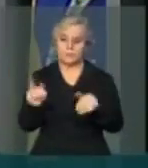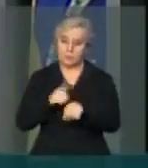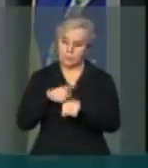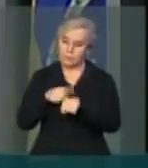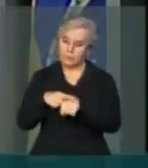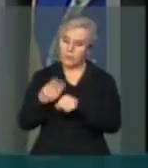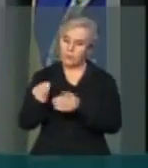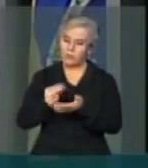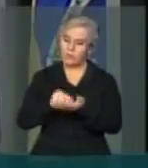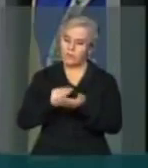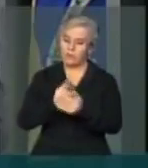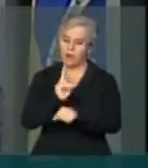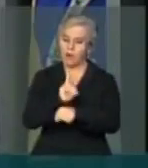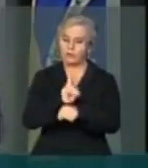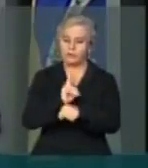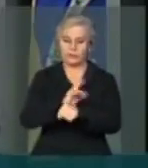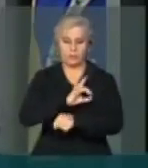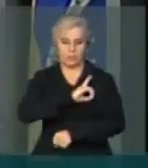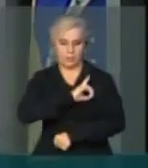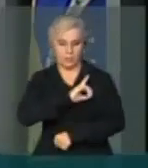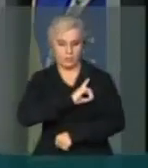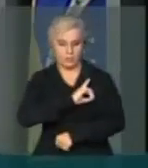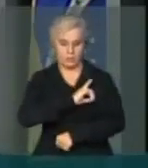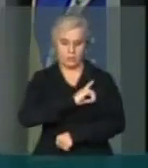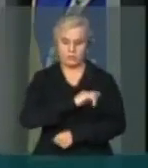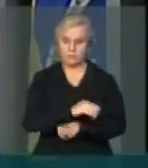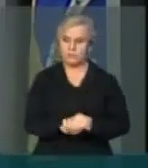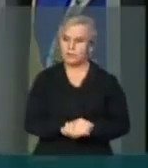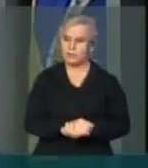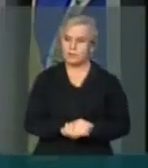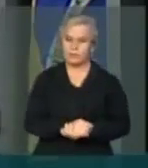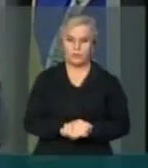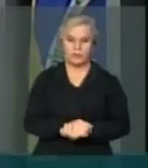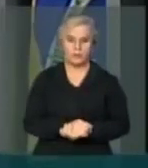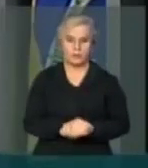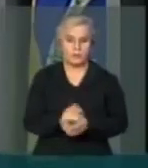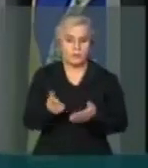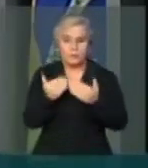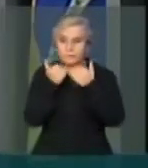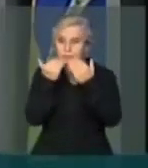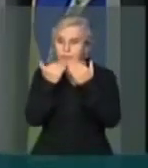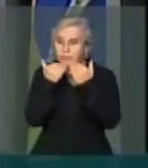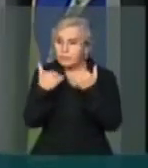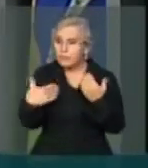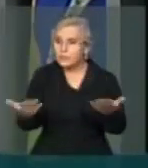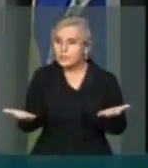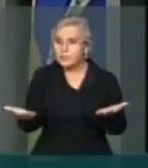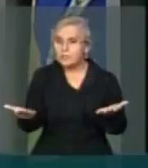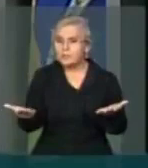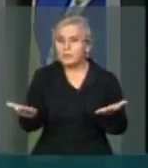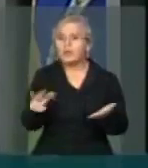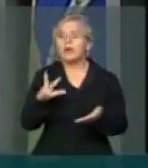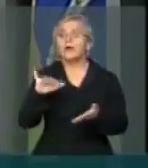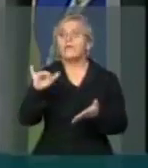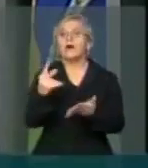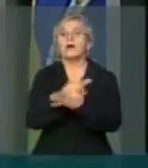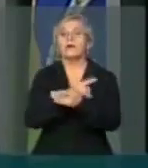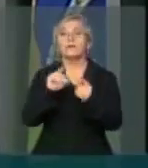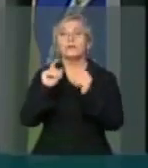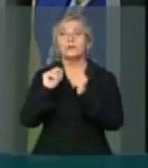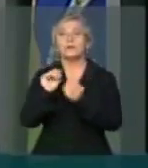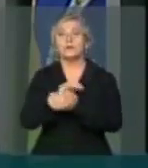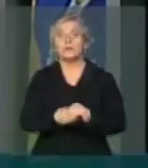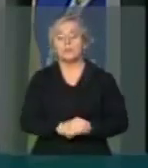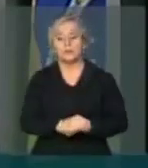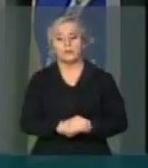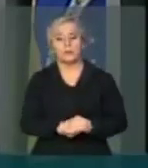falta plantonista nas delegacias e a coisa não anda. O que é que vai ocasionar? E o que é que